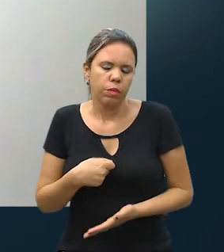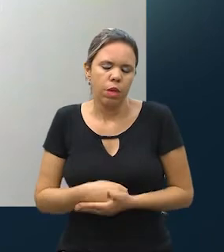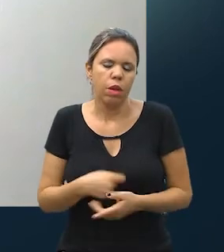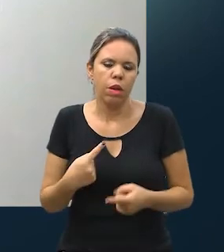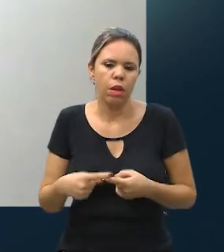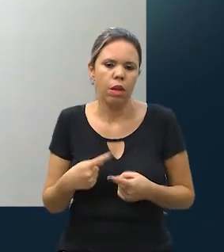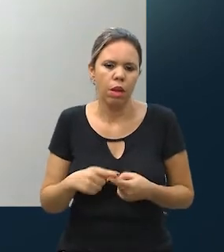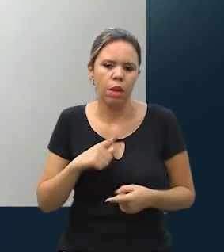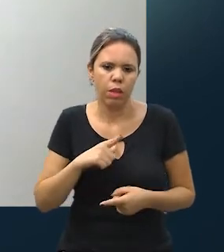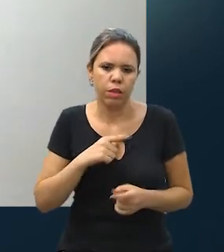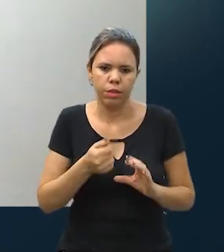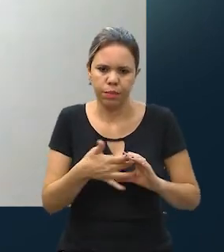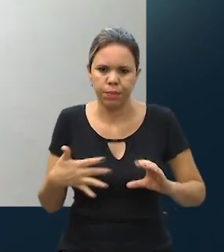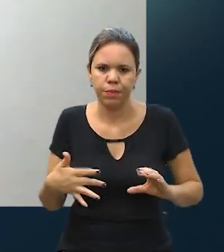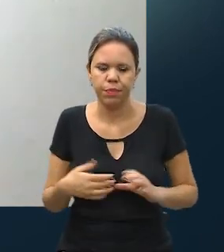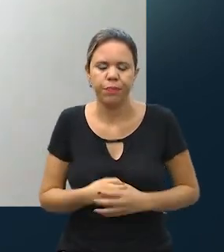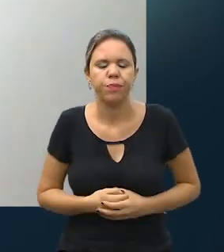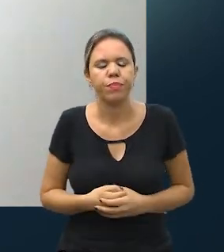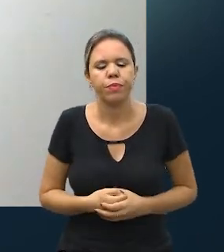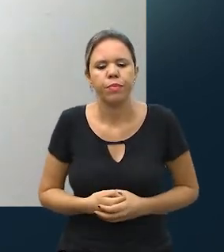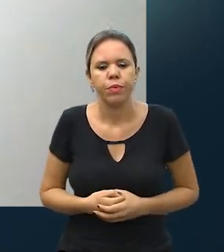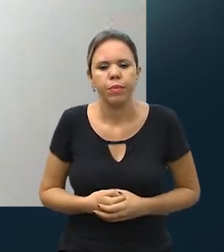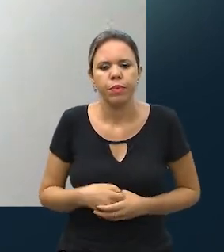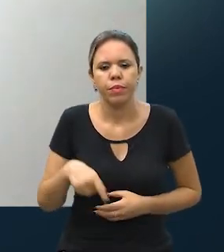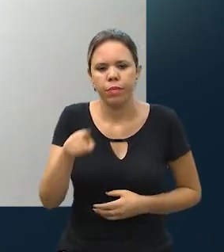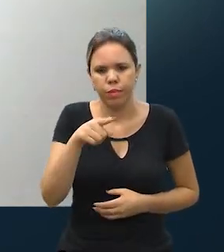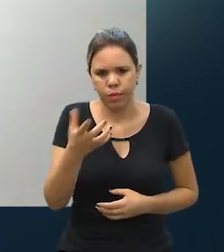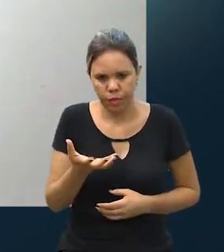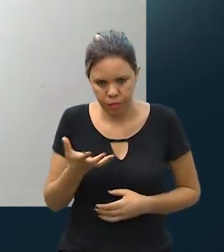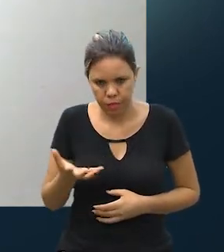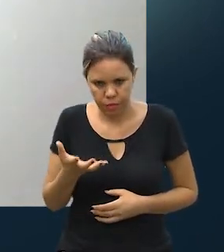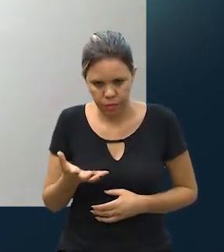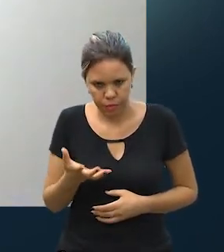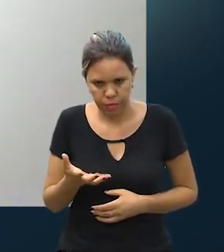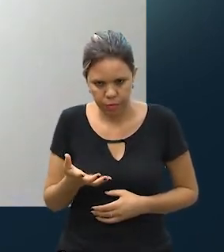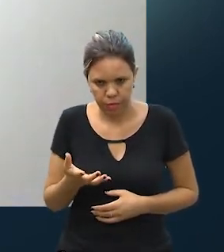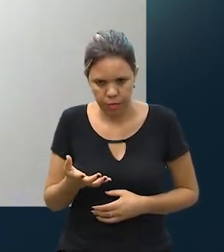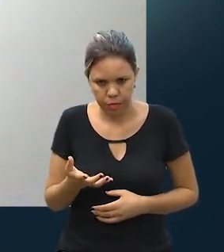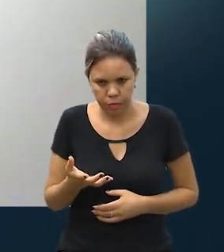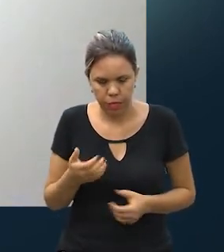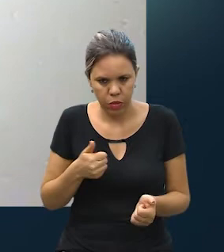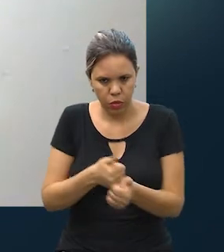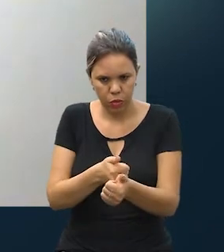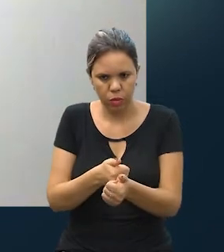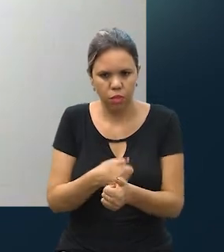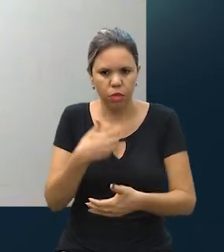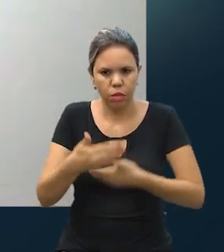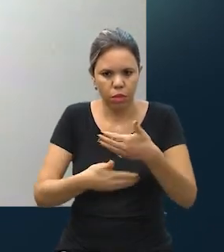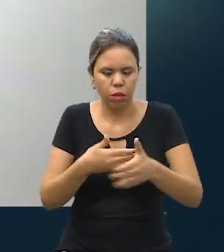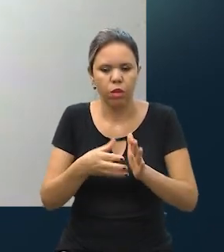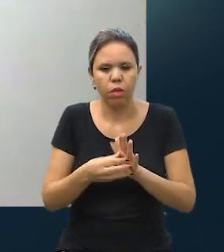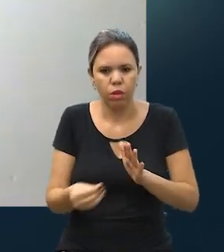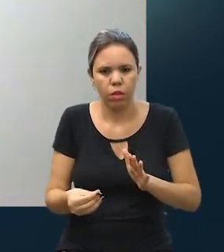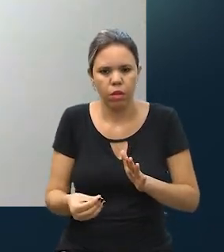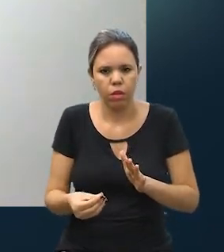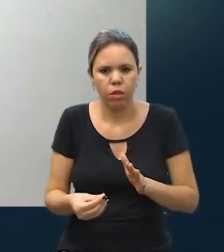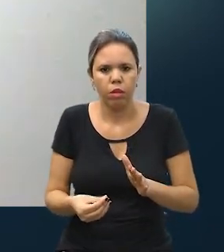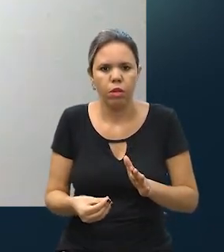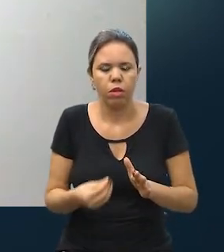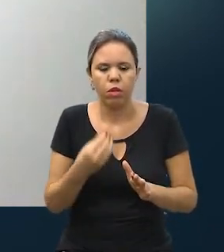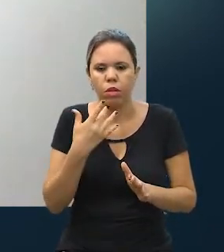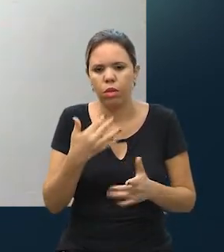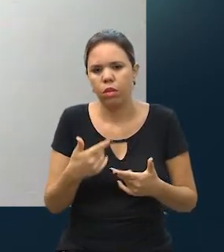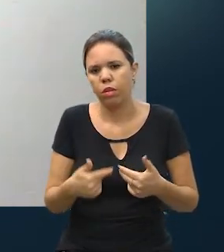porque ela tem as suas características. Então, quando você quer estar acompanhando as tendências de cores,